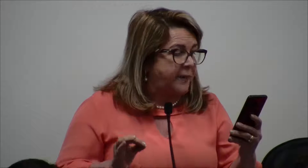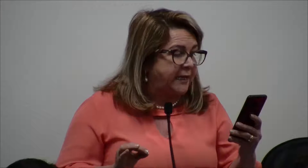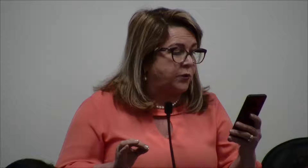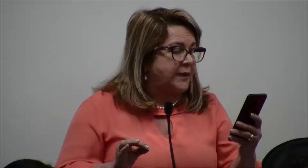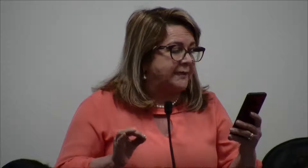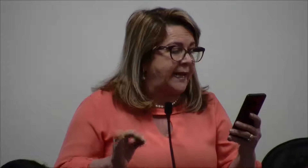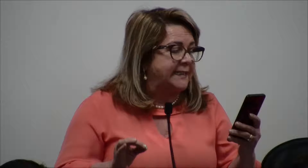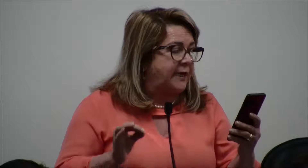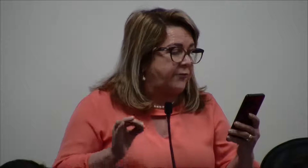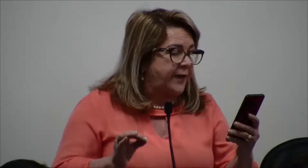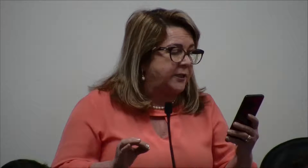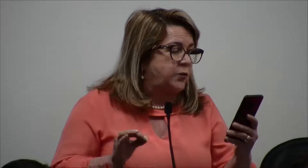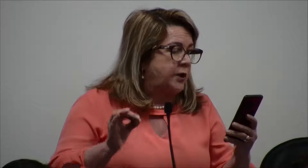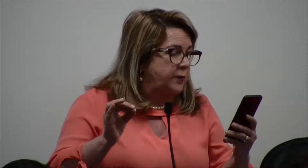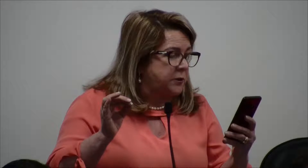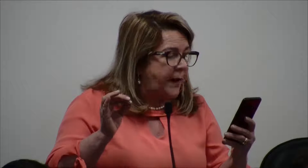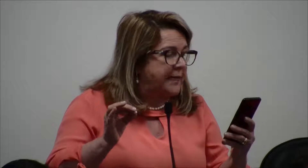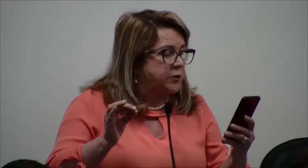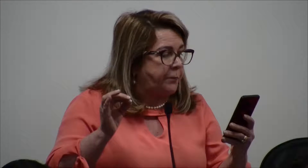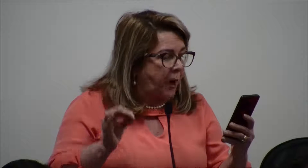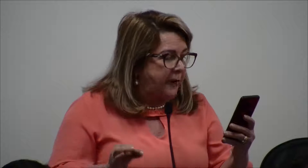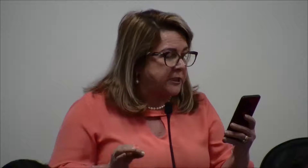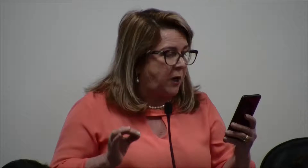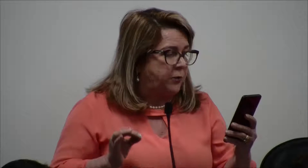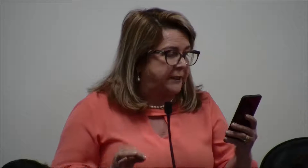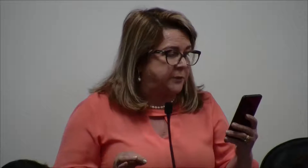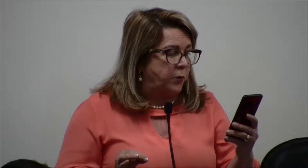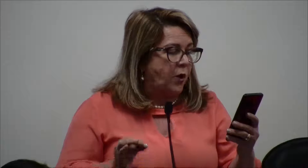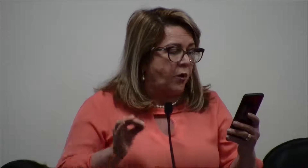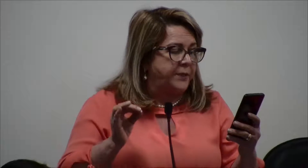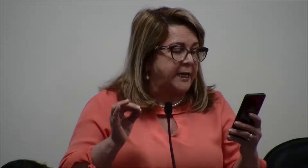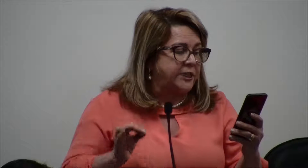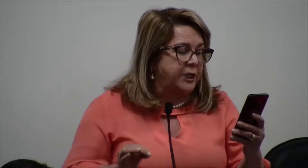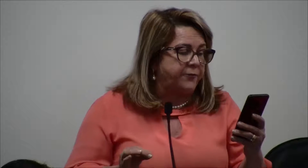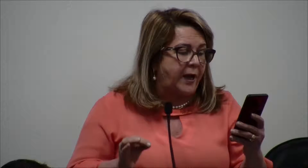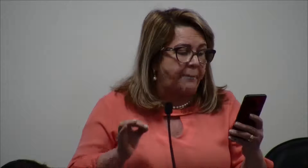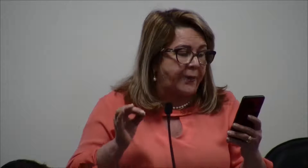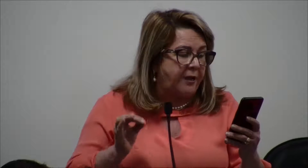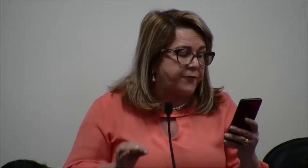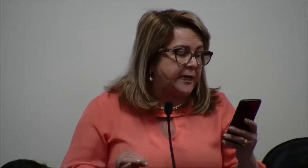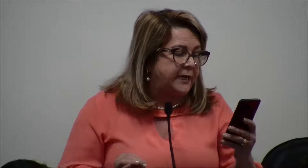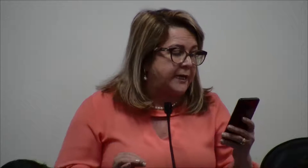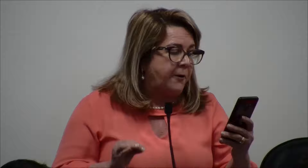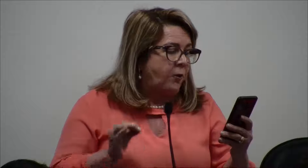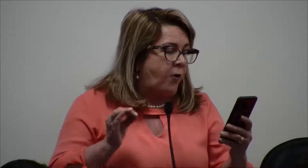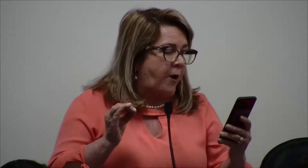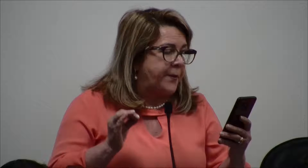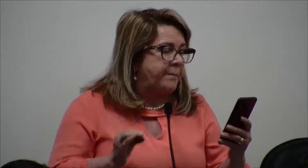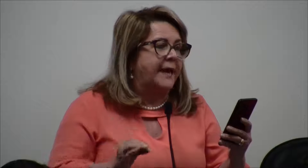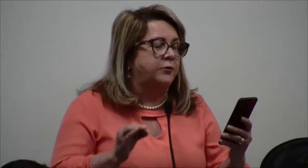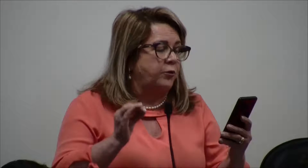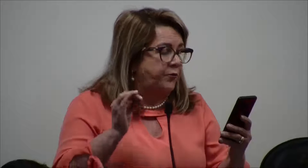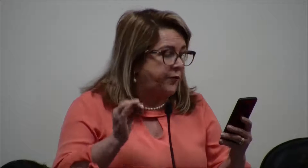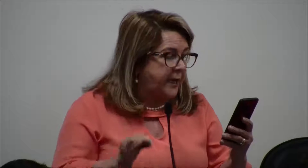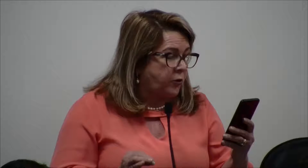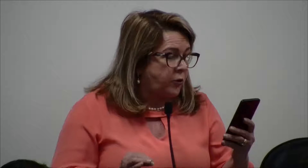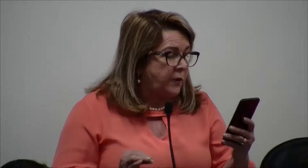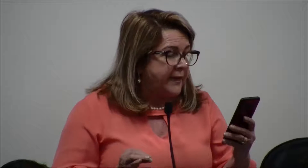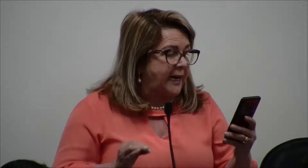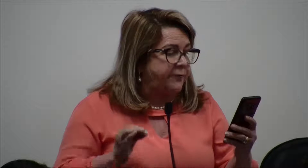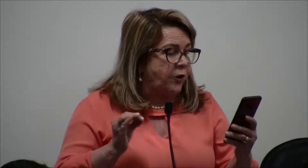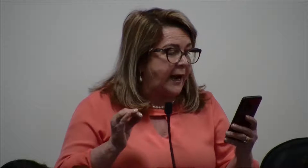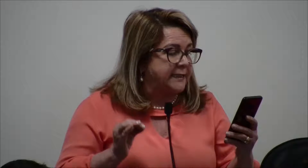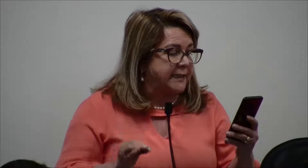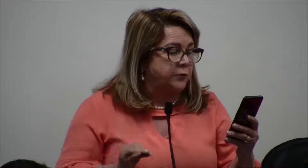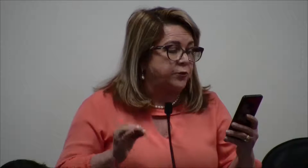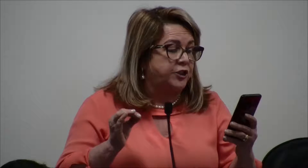esse atendimento tem que ser feito num espaço próximo ao município. O objetivo é prevenir o rompimento do vínculo